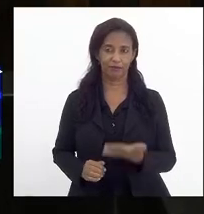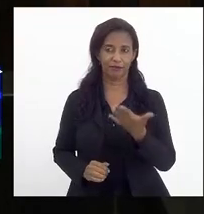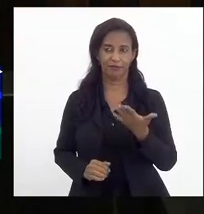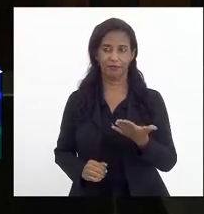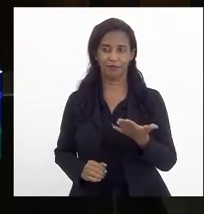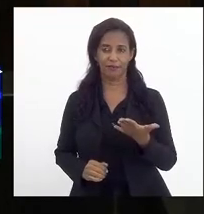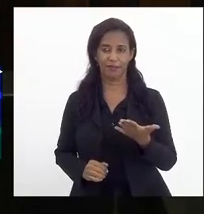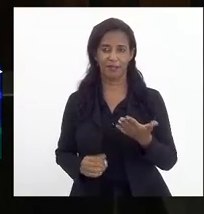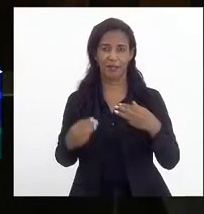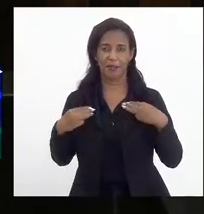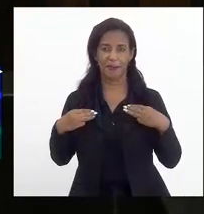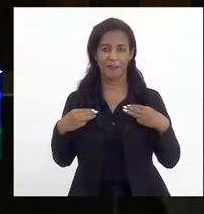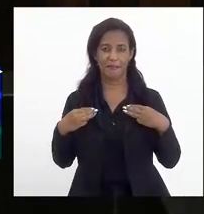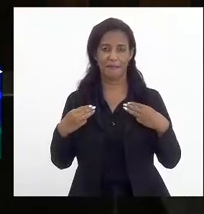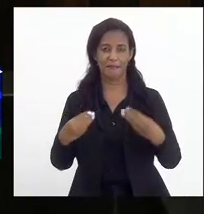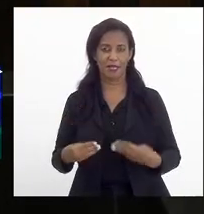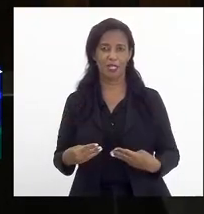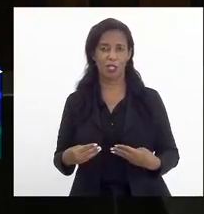Ministro